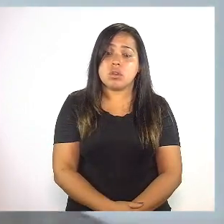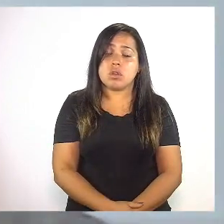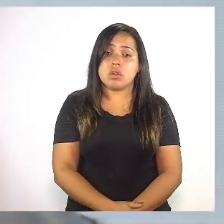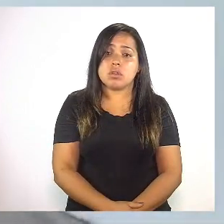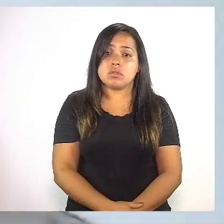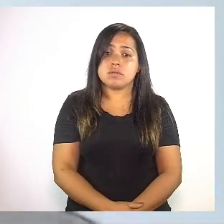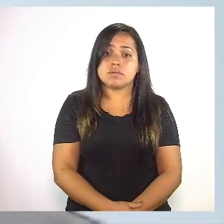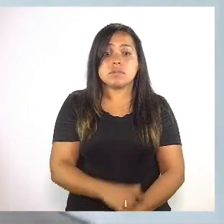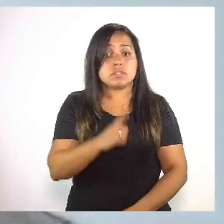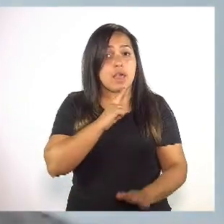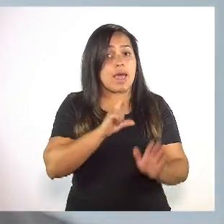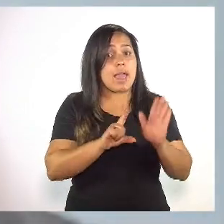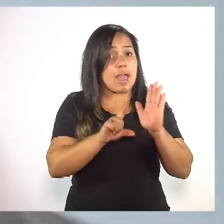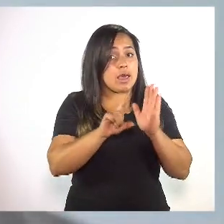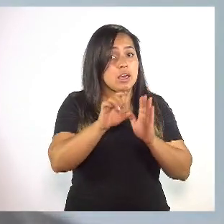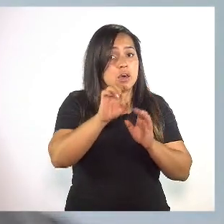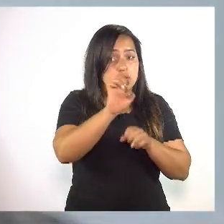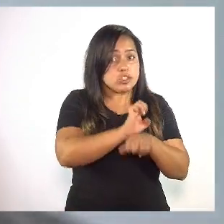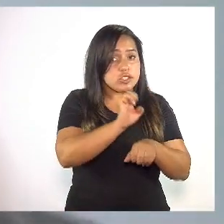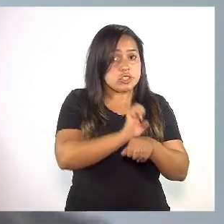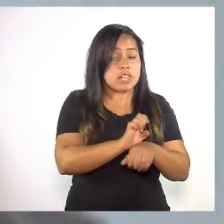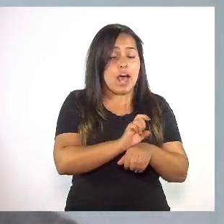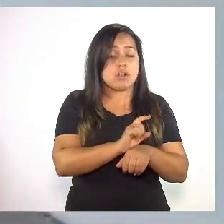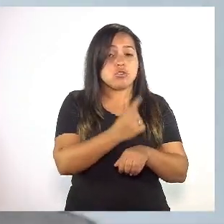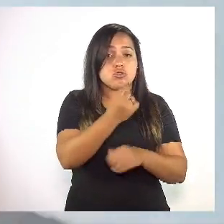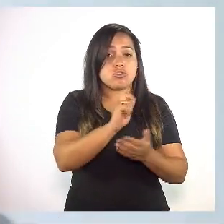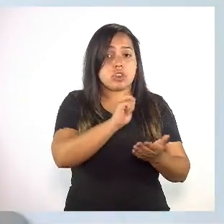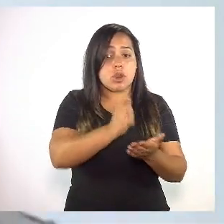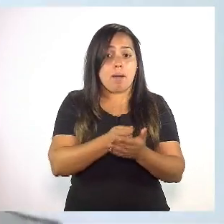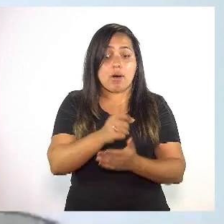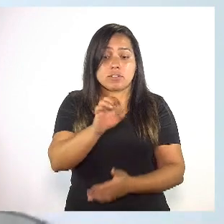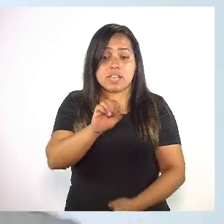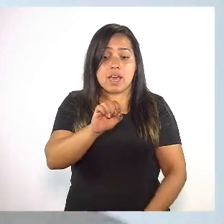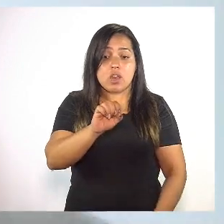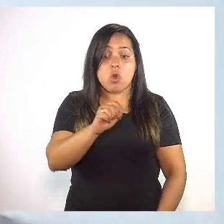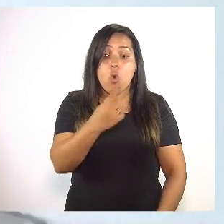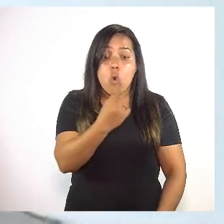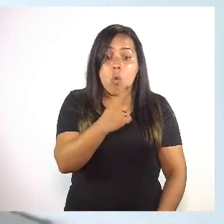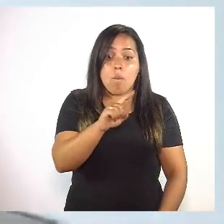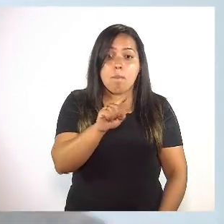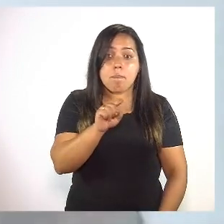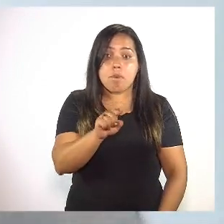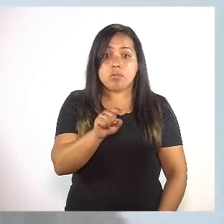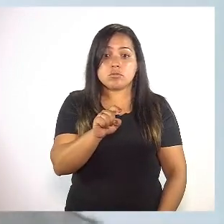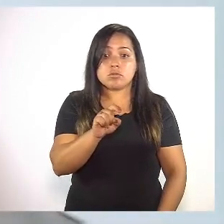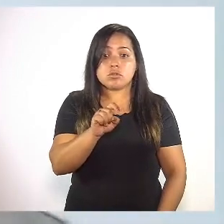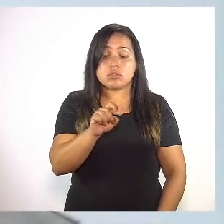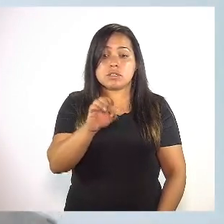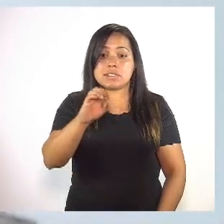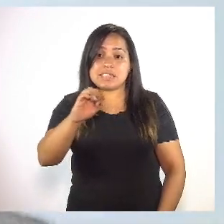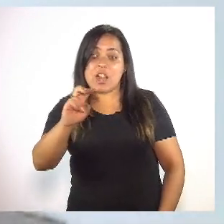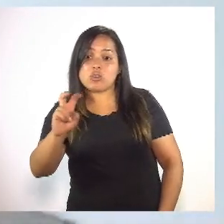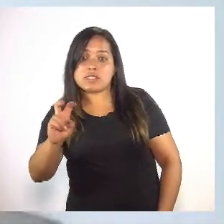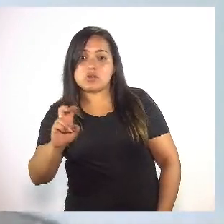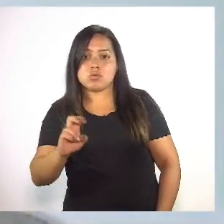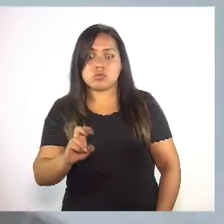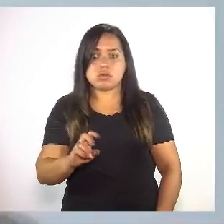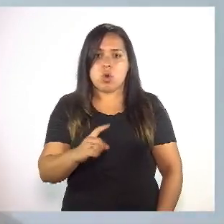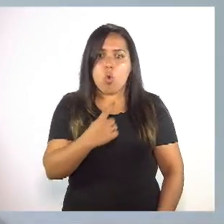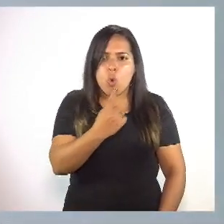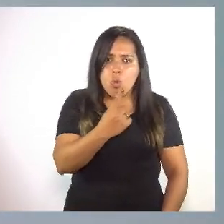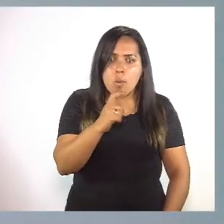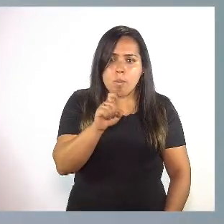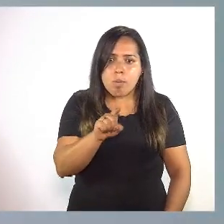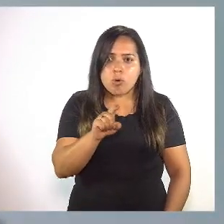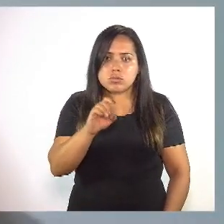exercício, o Estado empregou 1,05. Então, é a metade. Nivelou muito por baixo.